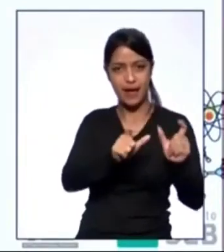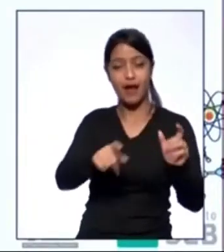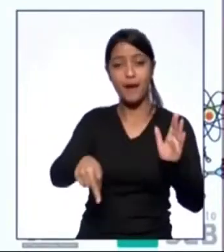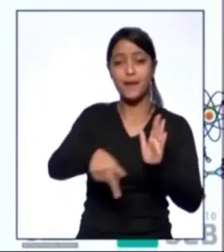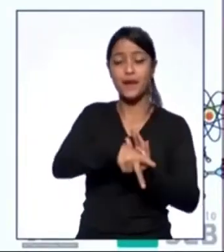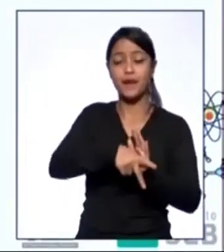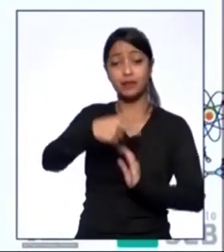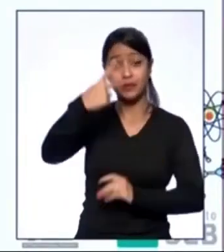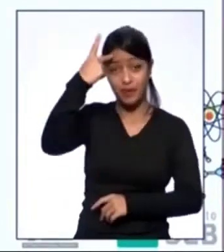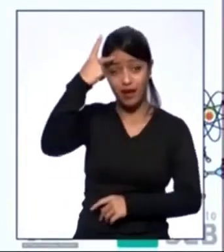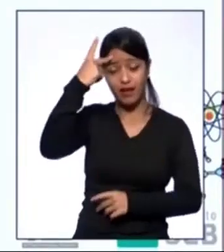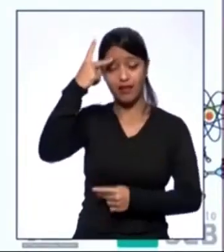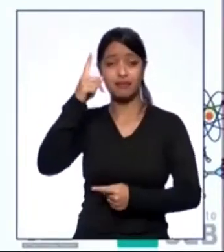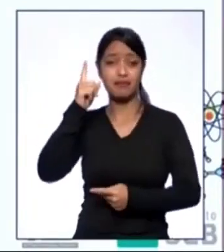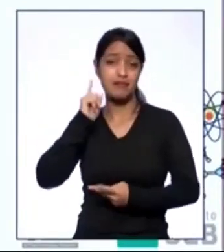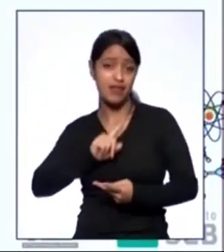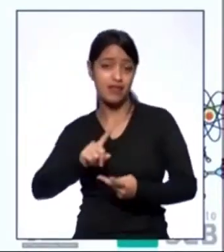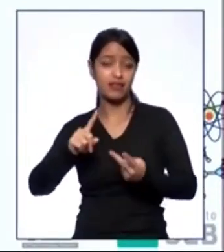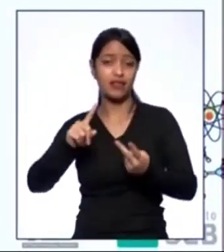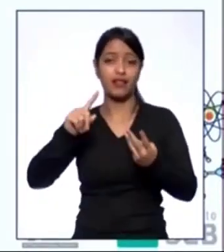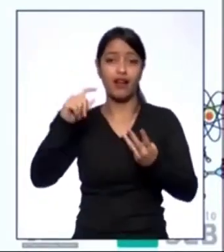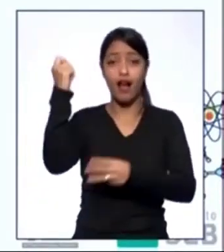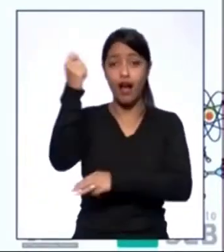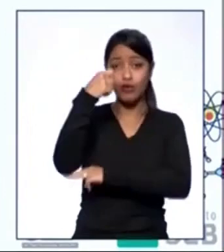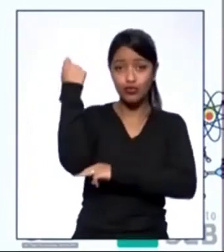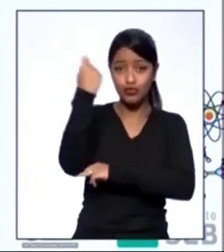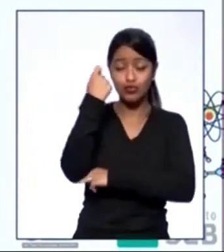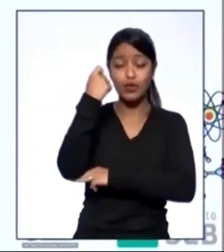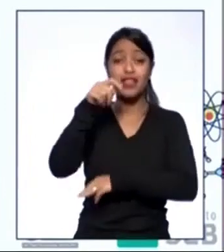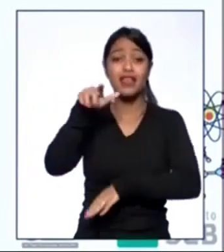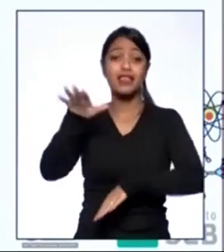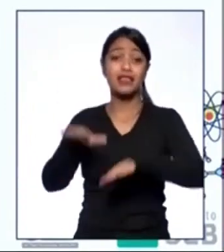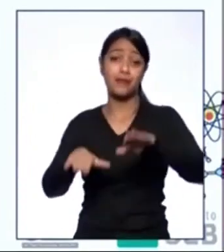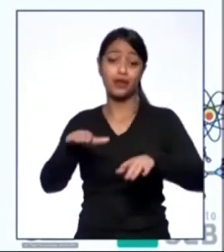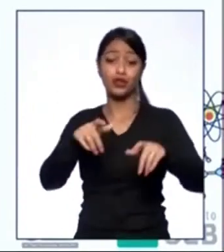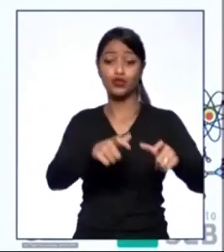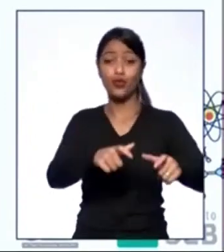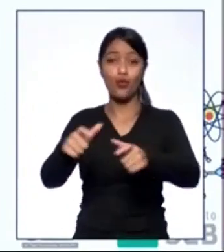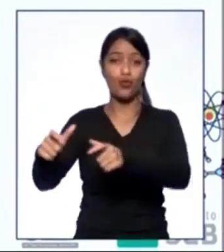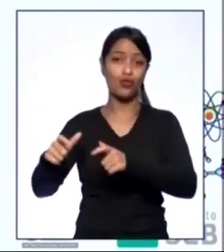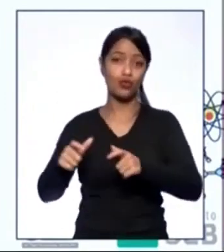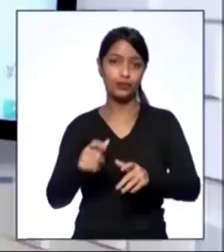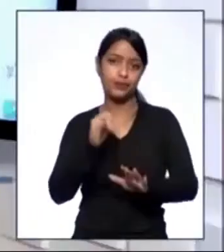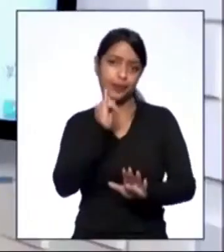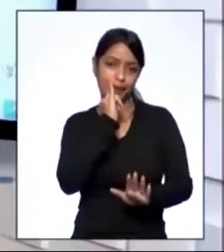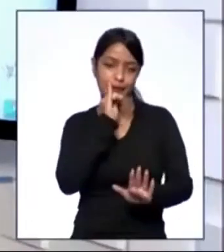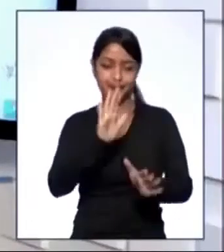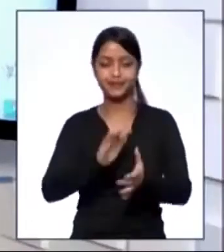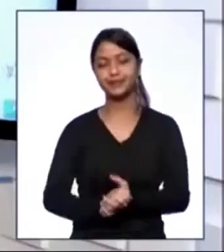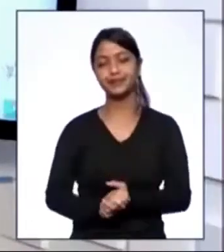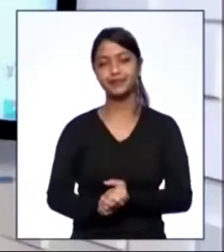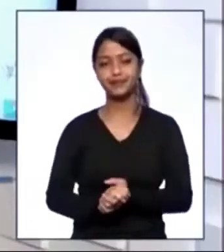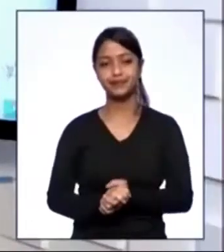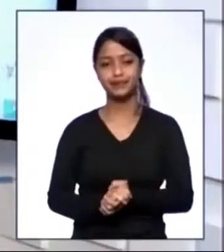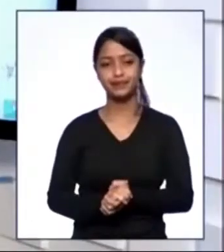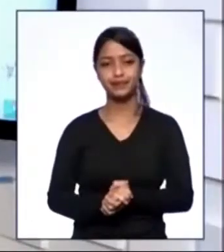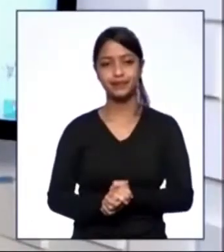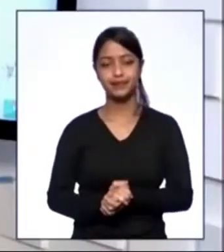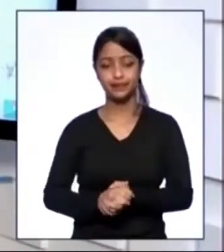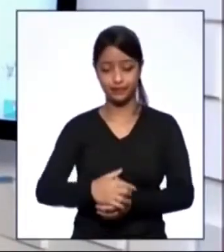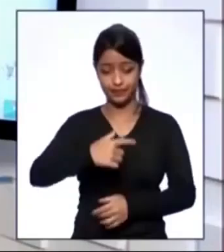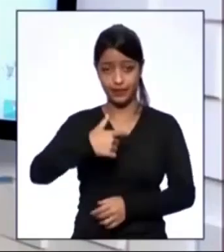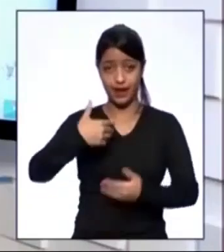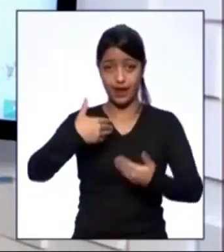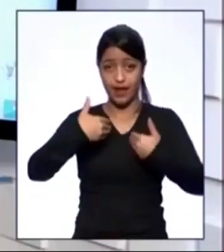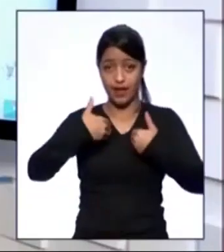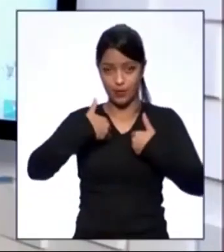elas são determinadas a partir de regiões de uso. Então vamos imaginar assim, eu falante, né, da